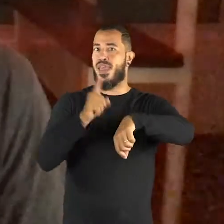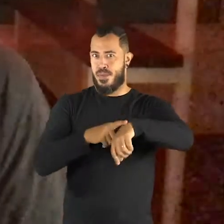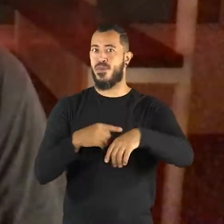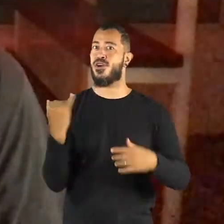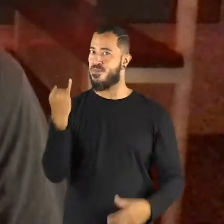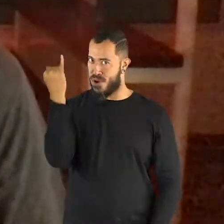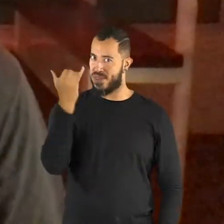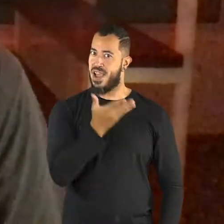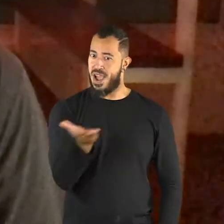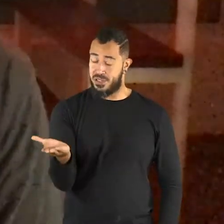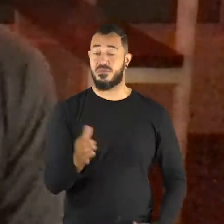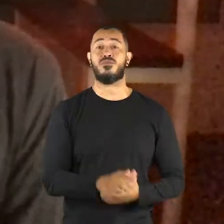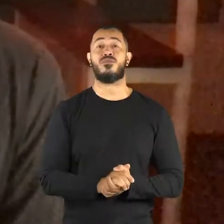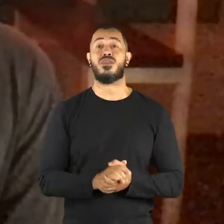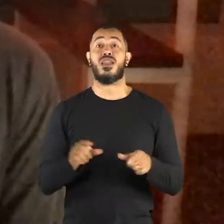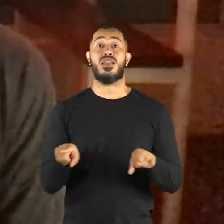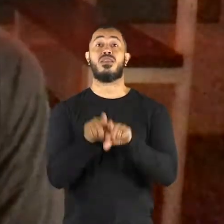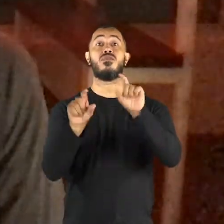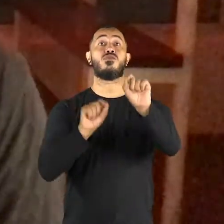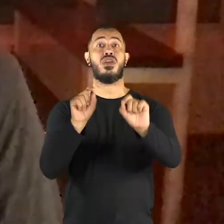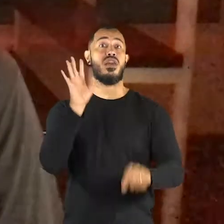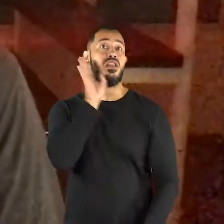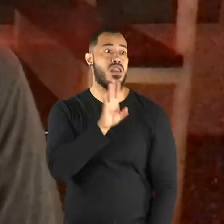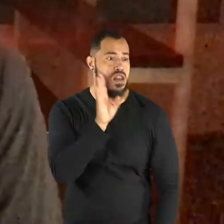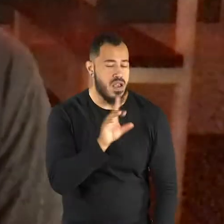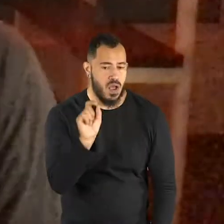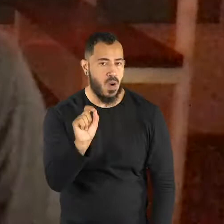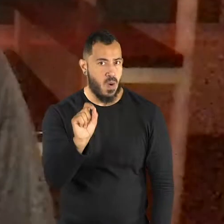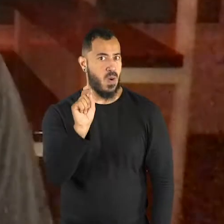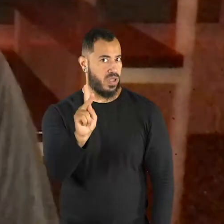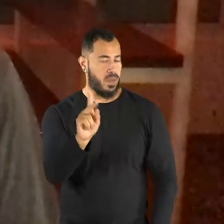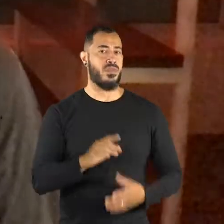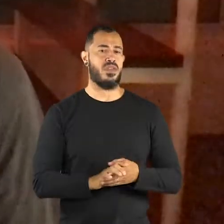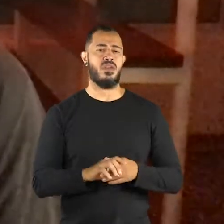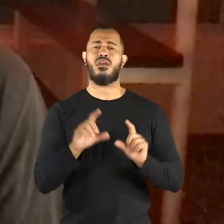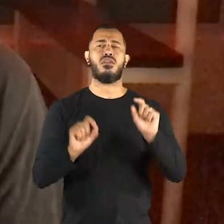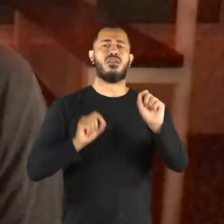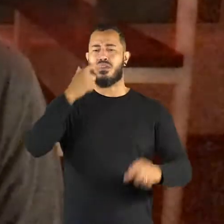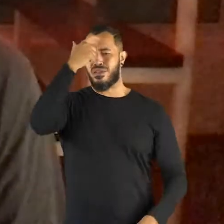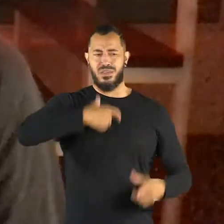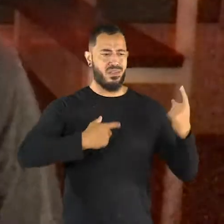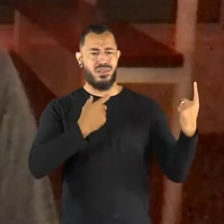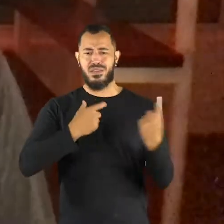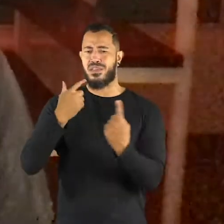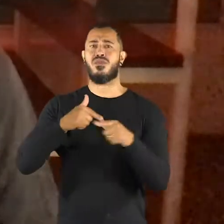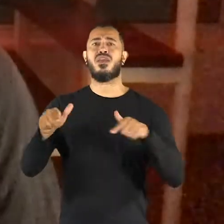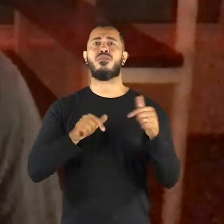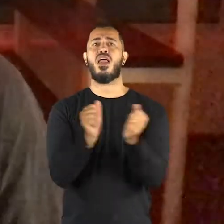importantes. Coisa muito legal também é, depois de a gente pensar nesse roteiro, começar a pensar quem vai trabalhar conosco. Por quê? Porque os filmes são feitos de